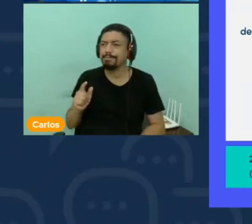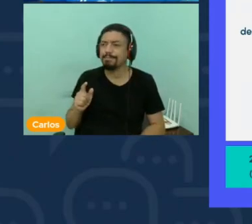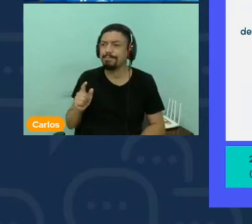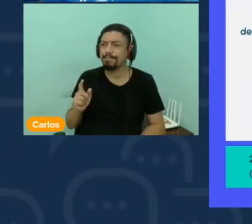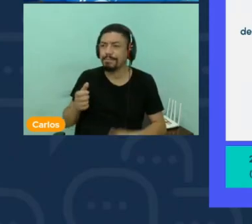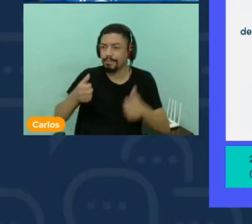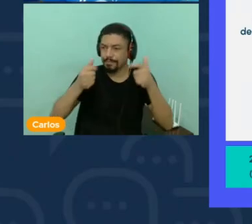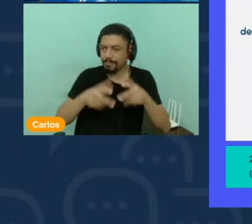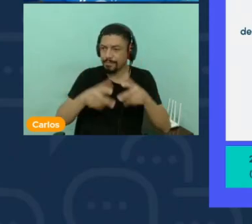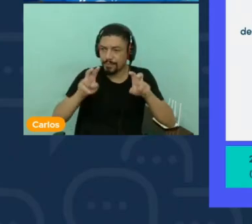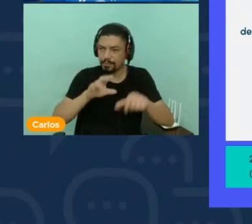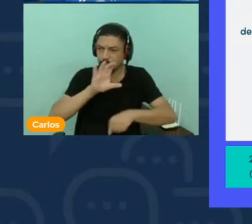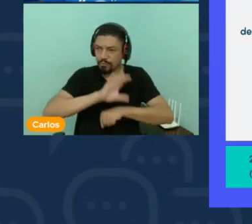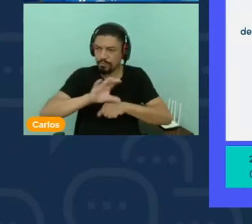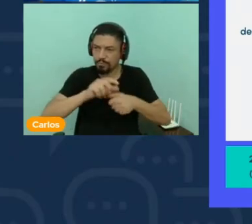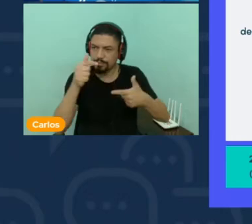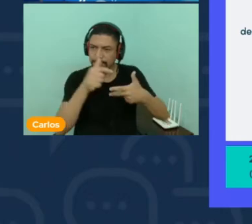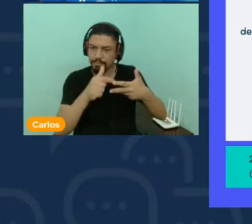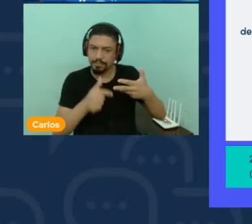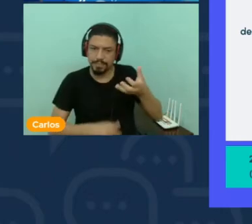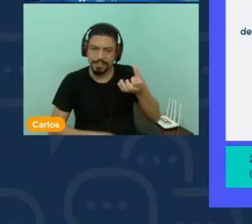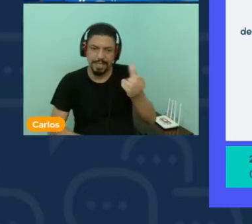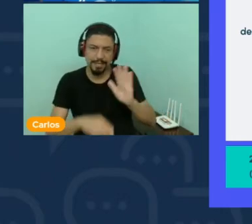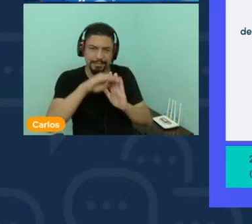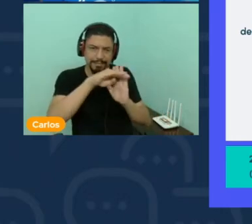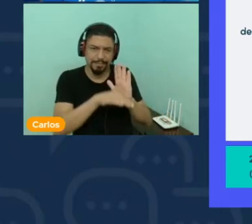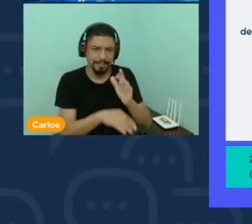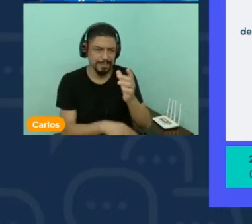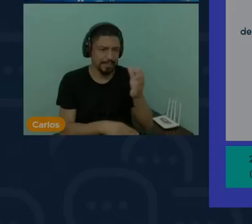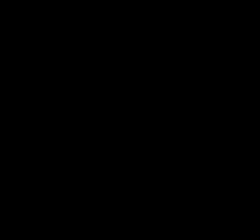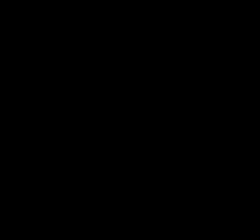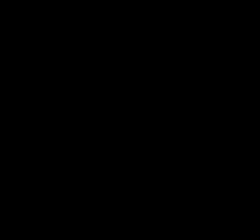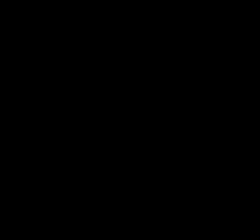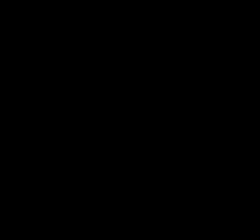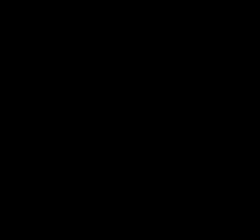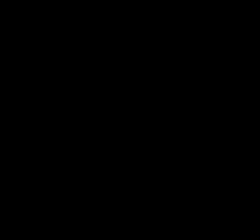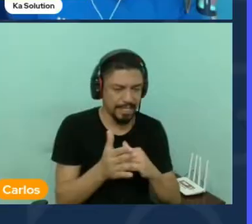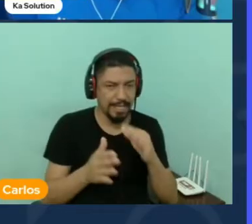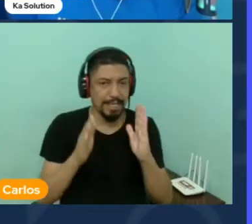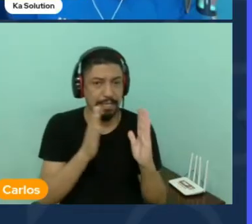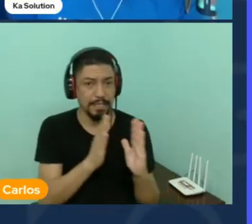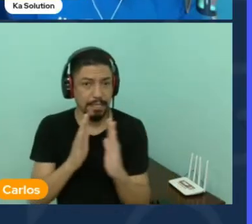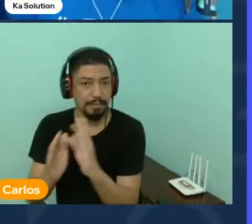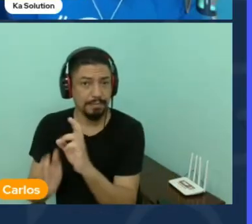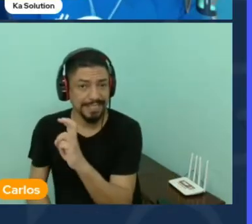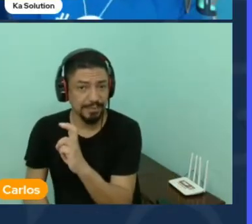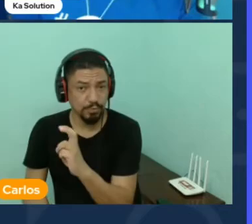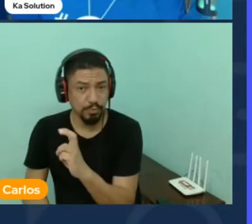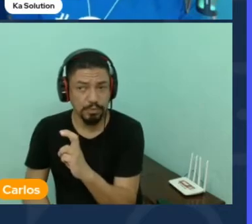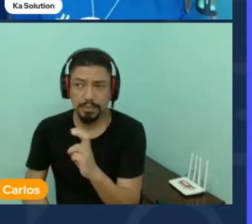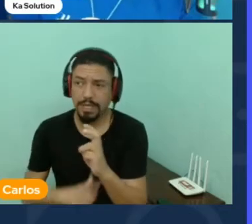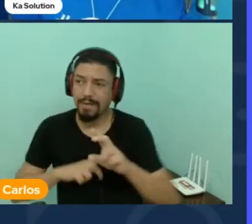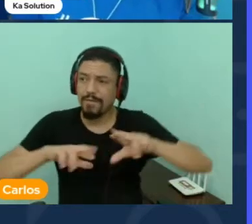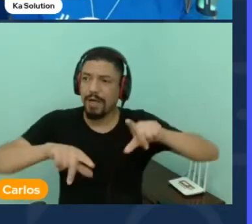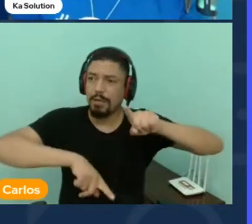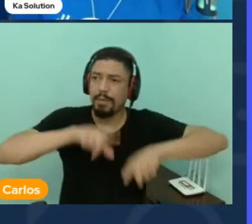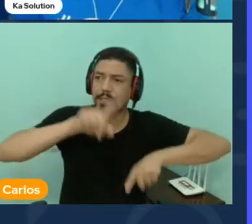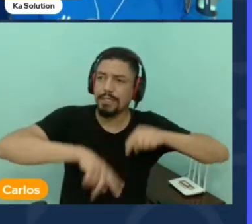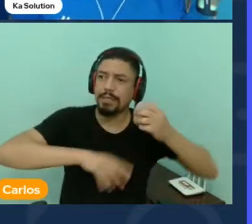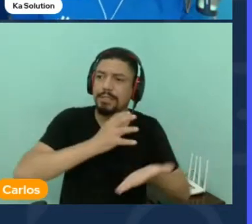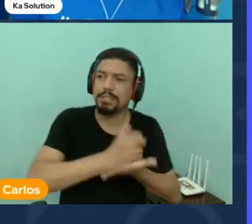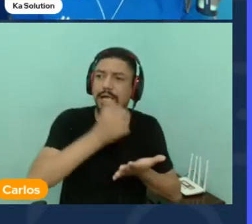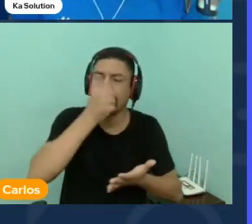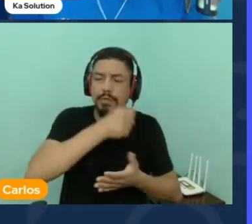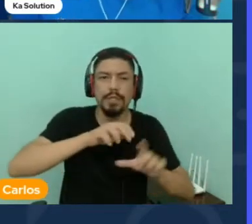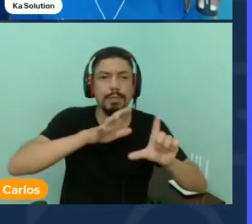Explicar primeiro sobre os treinamentos, né? Tem a etapa 1 a 5, que são os materiais que estão disponíveis. Aproveitem então,